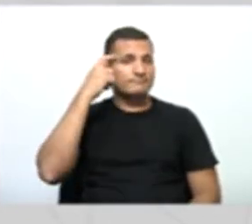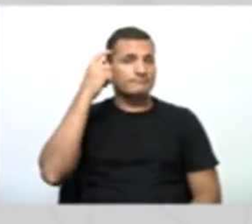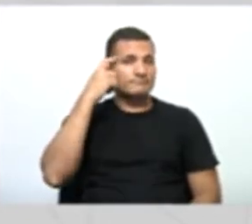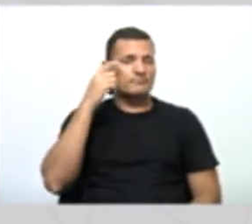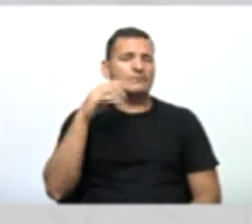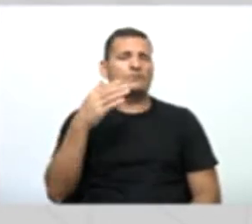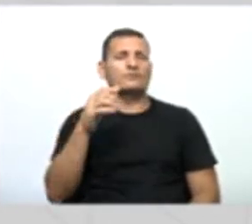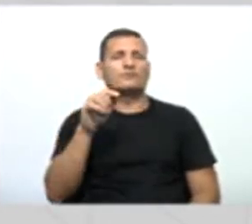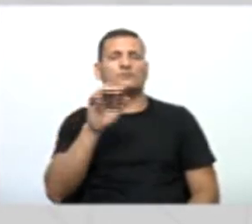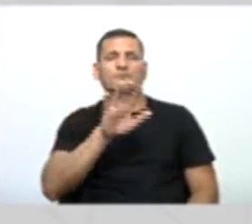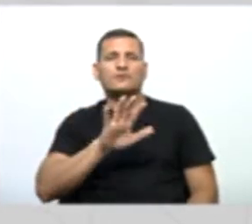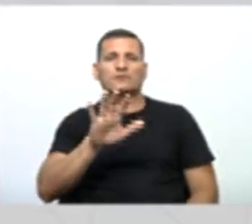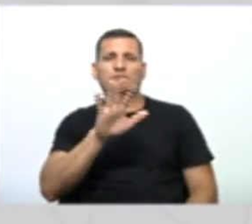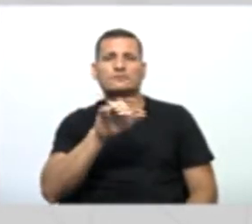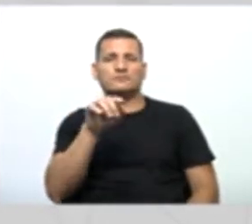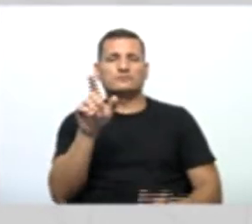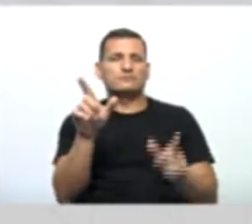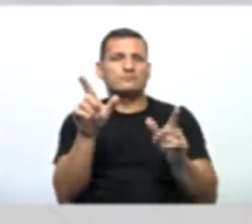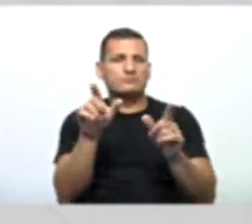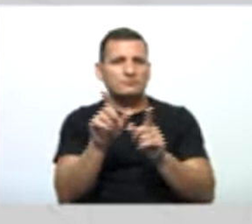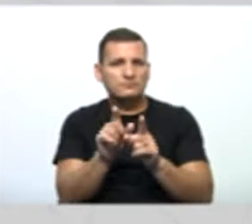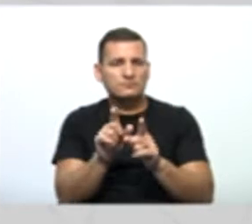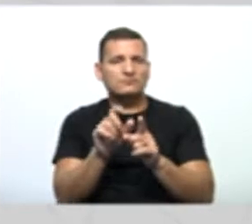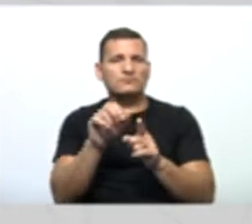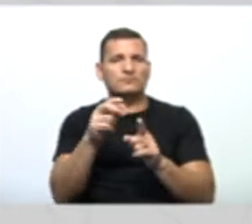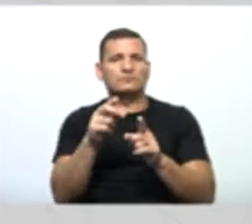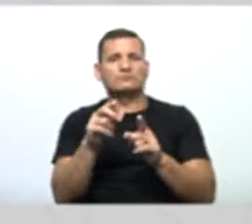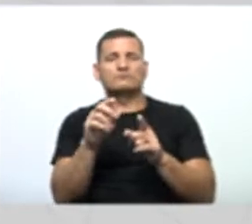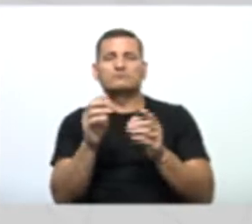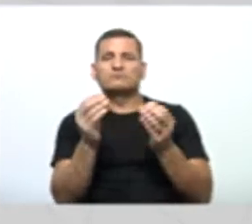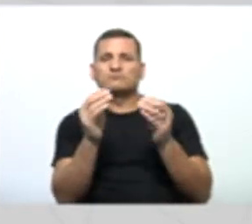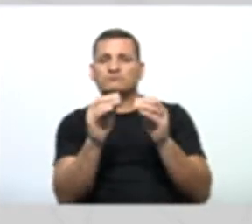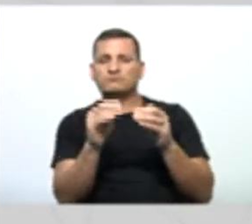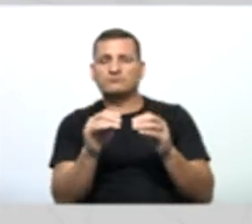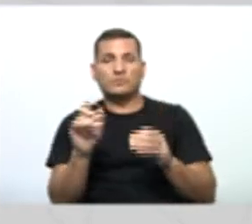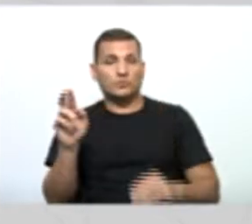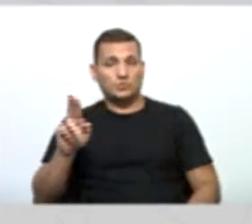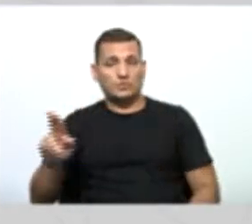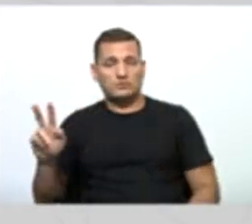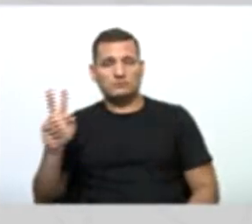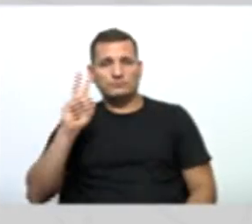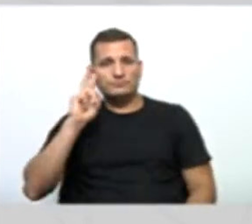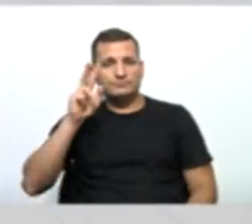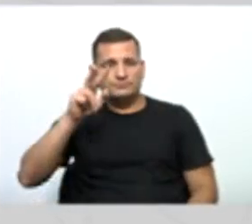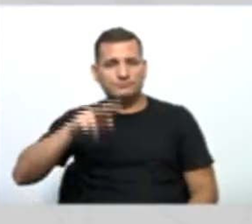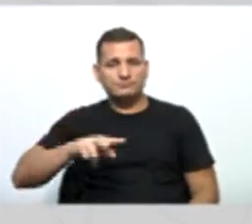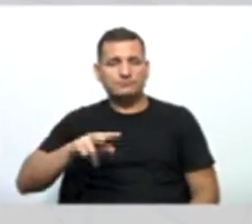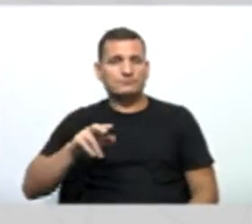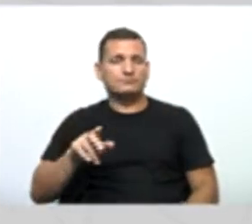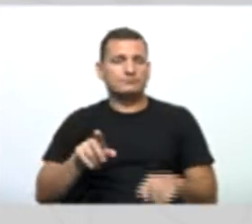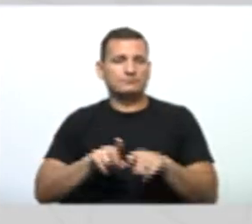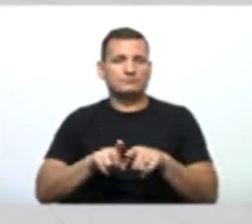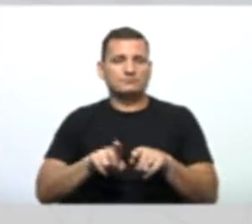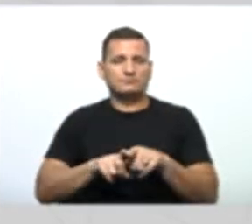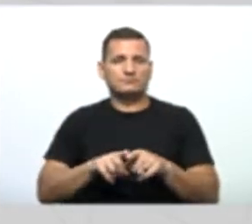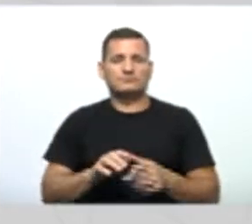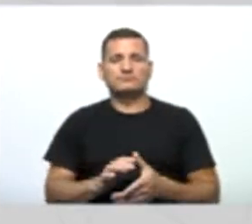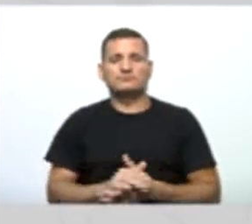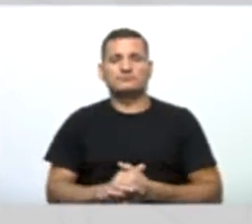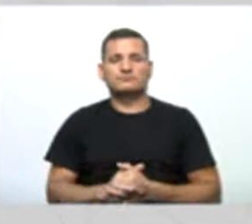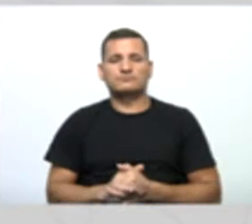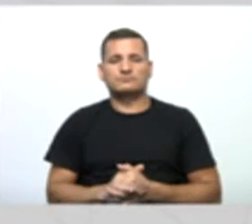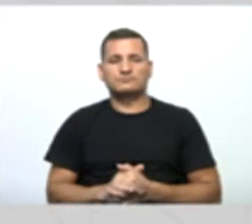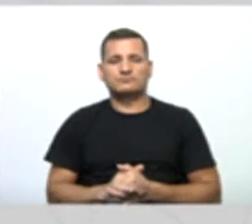você vai estar reduzindo, que você vai estar disponibilizando para o usuário. E o que é legal também é você